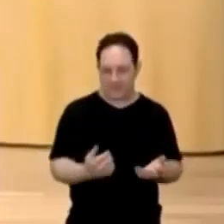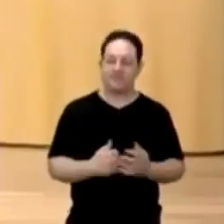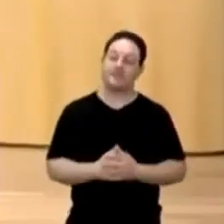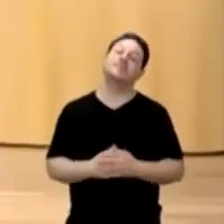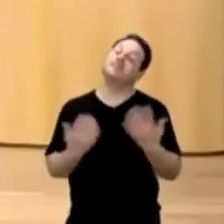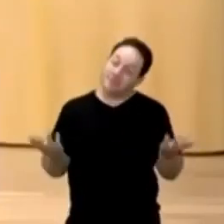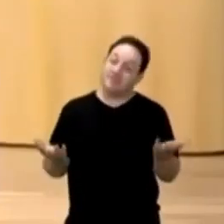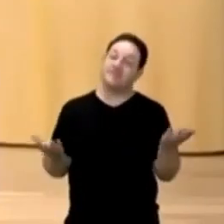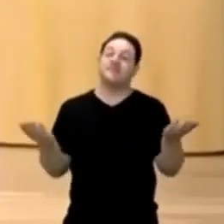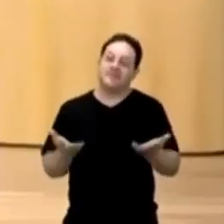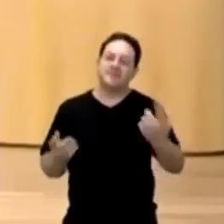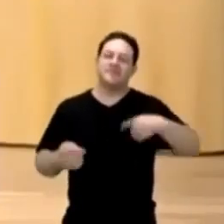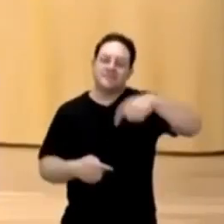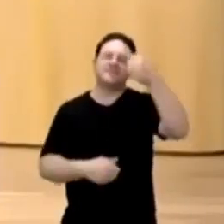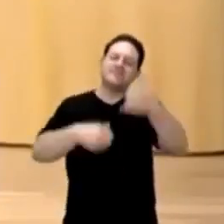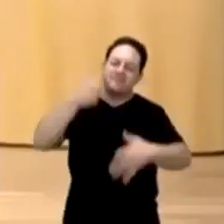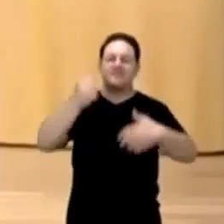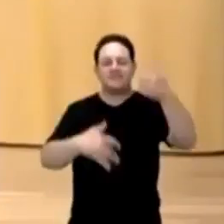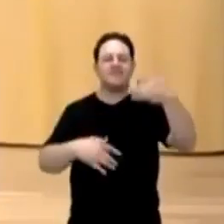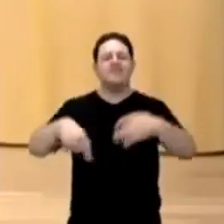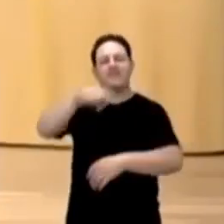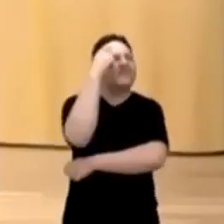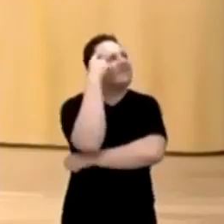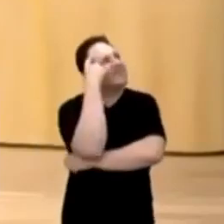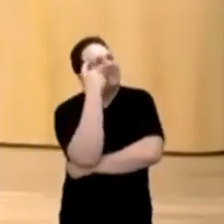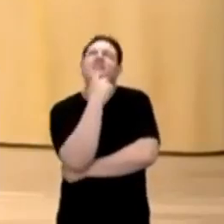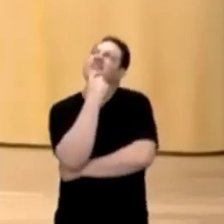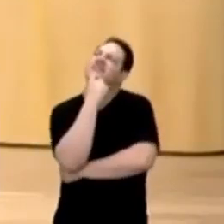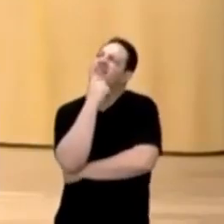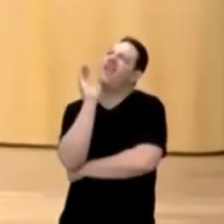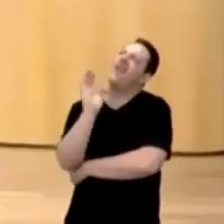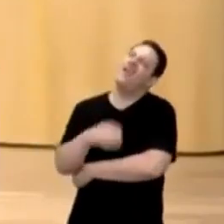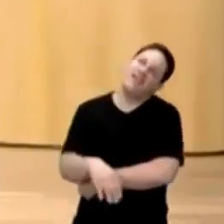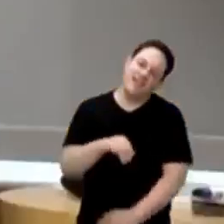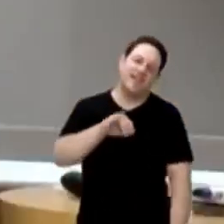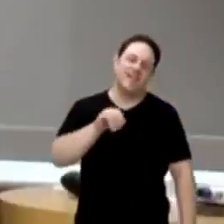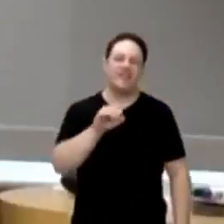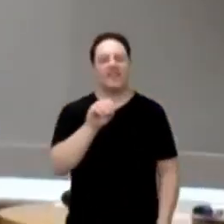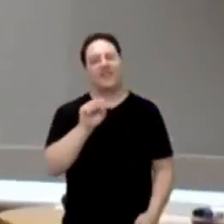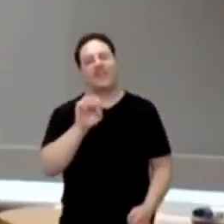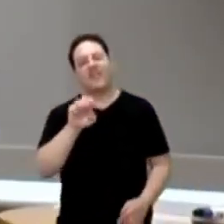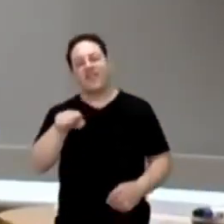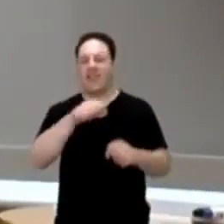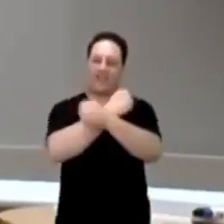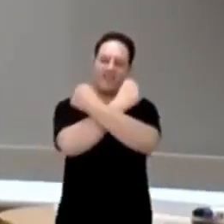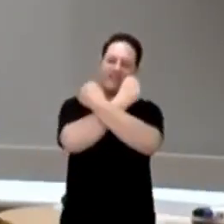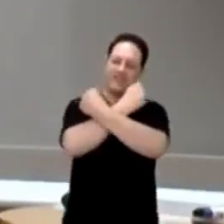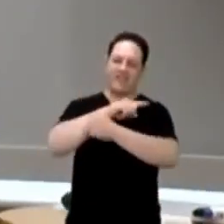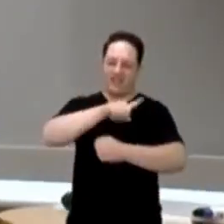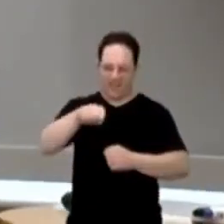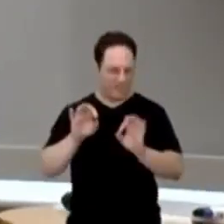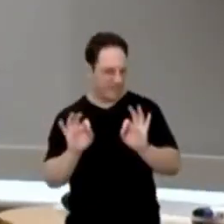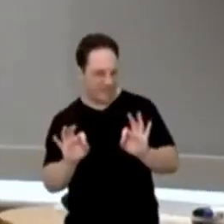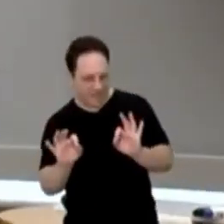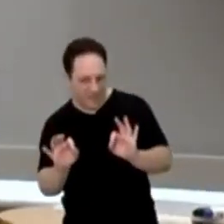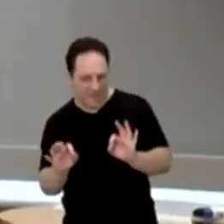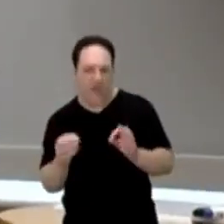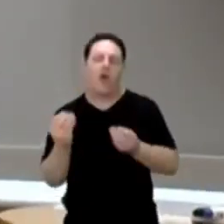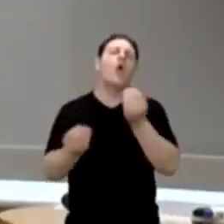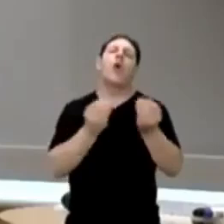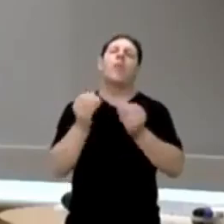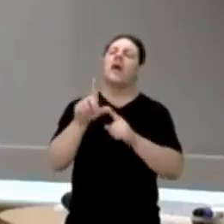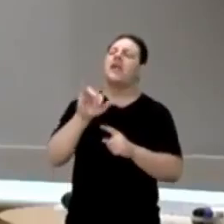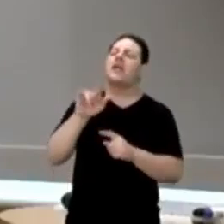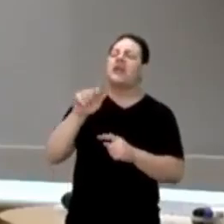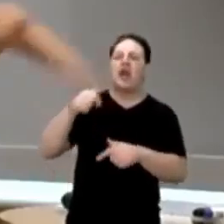E a gente tá falando muito e vocês devem estar lá pensando, ai, mas Josefina, ai, o pessoal da Jornada X, será que teve liga